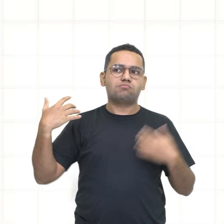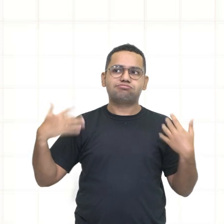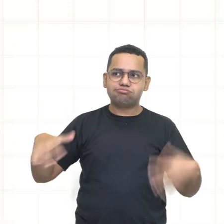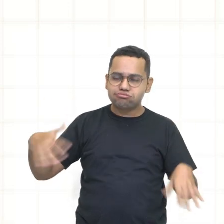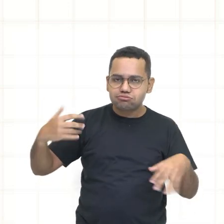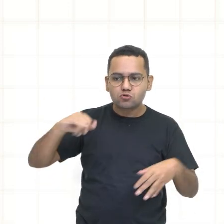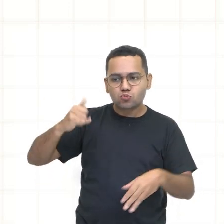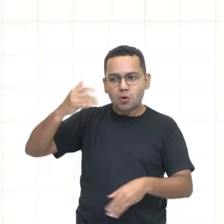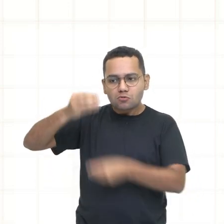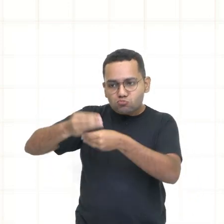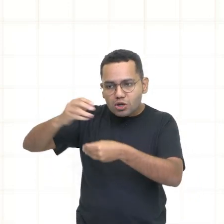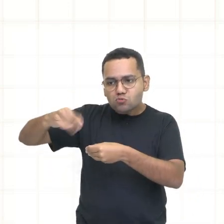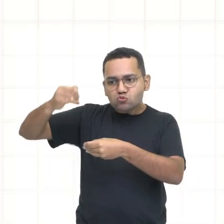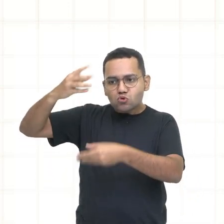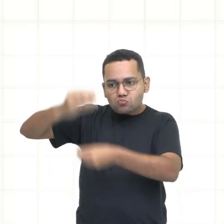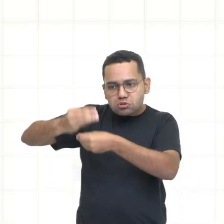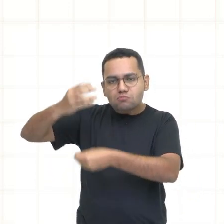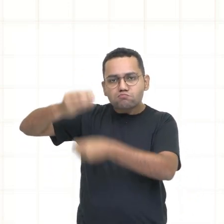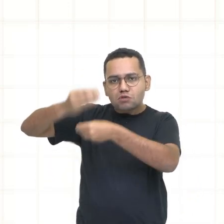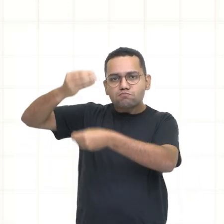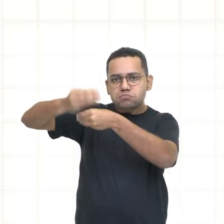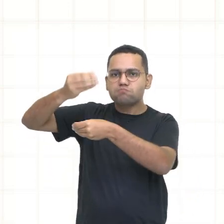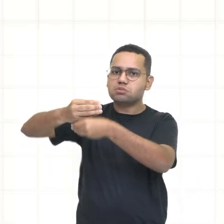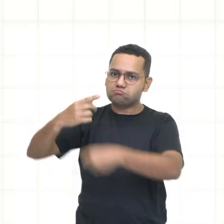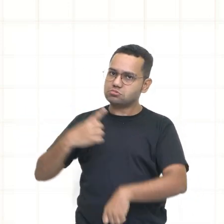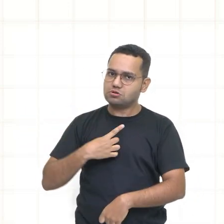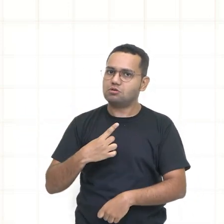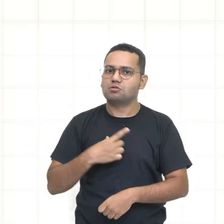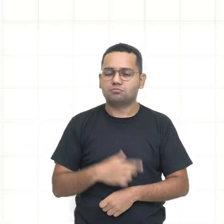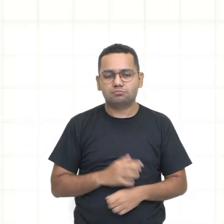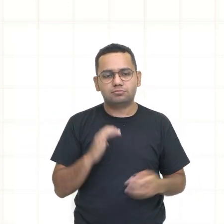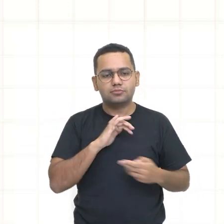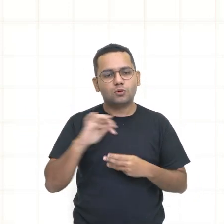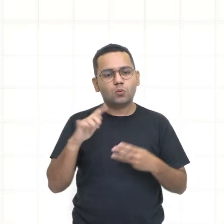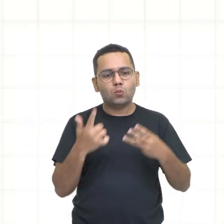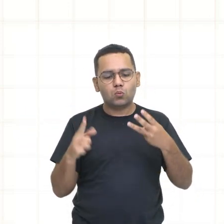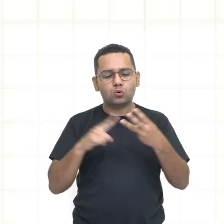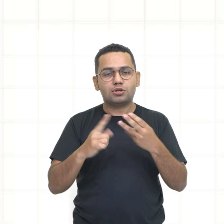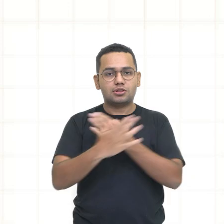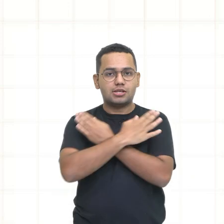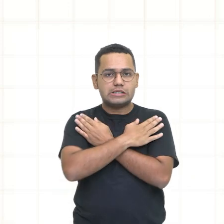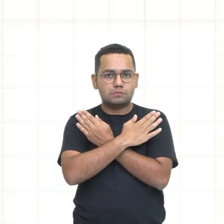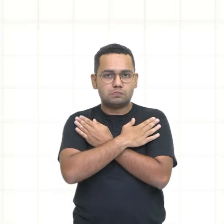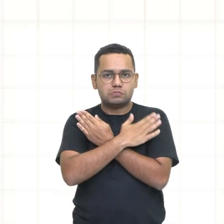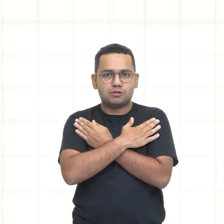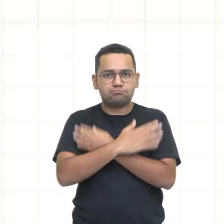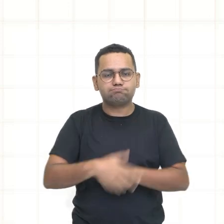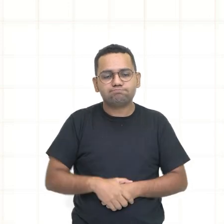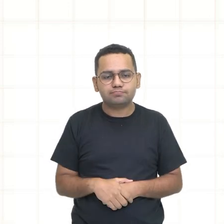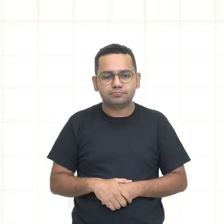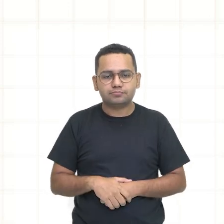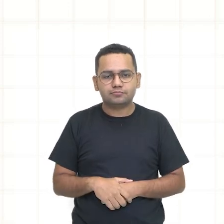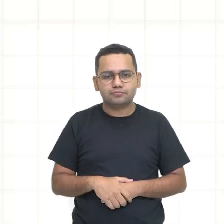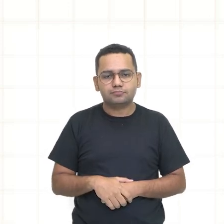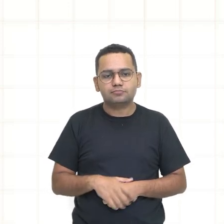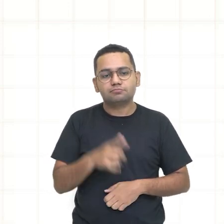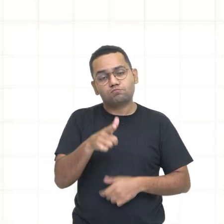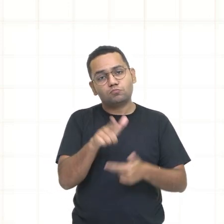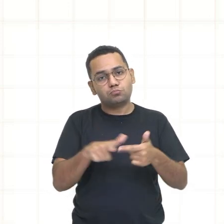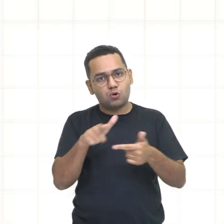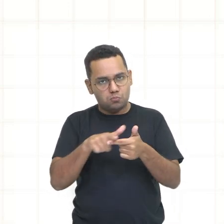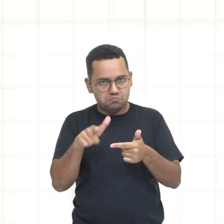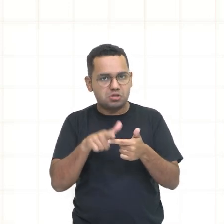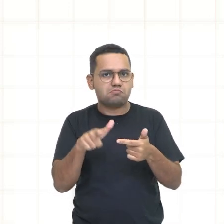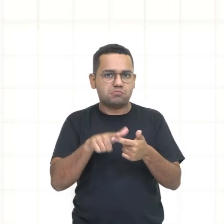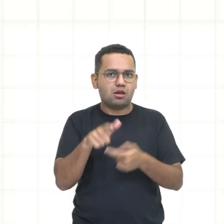ocasionar esse aumento da dívida externa. A questão do desemprego também vai ser um dos fatores para a